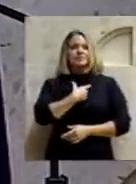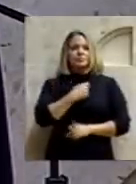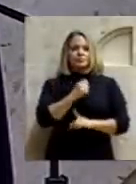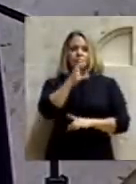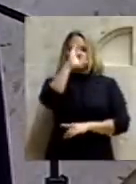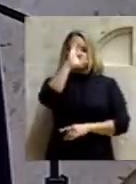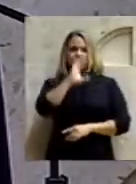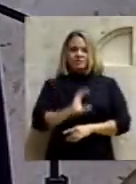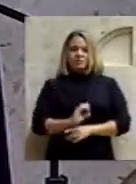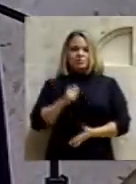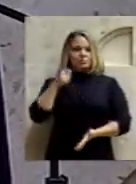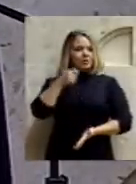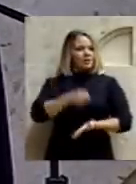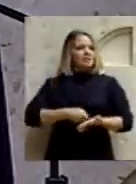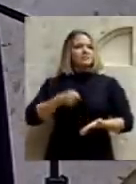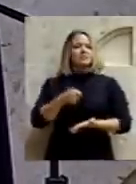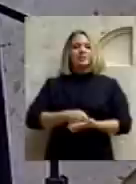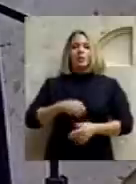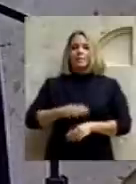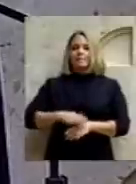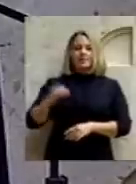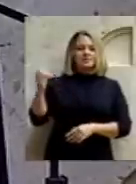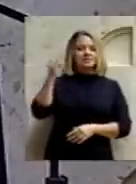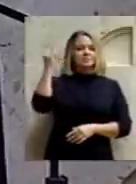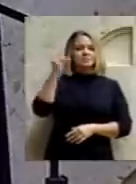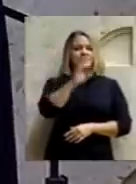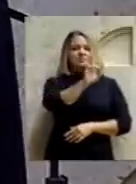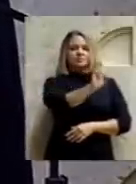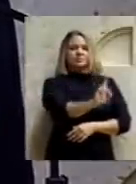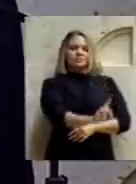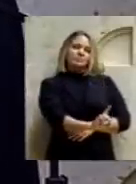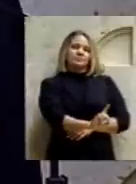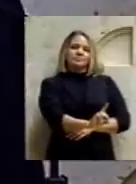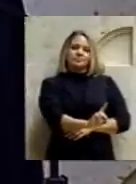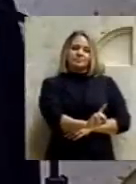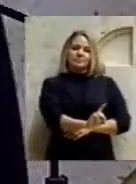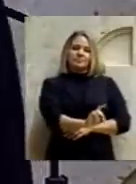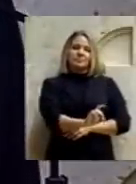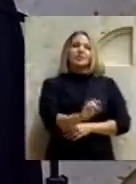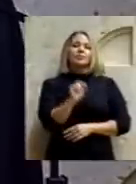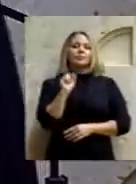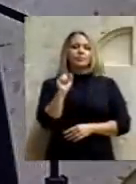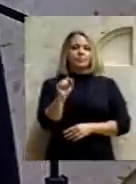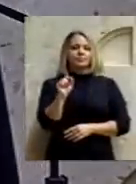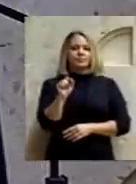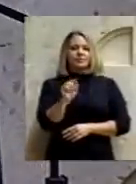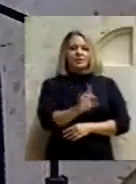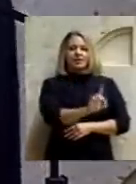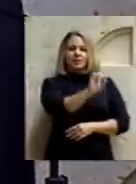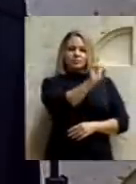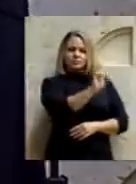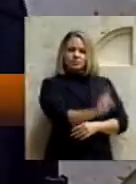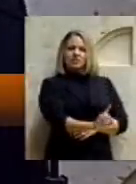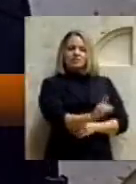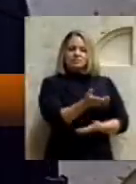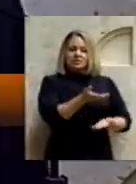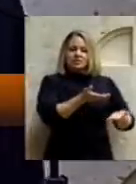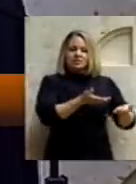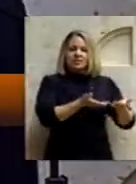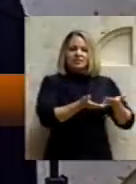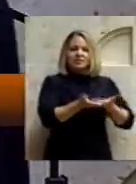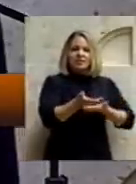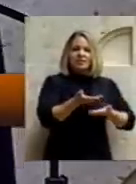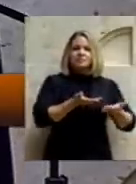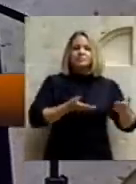a reivindicar o mais sagrado dentre os seus direitos, qual seja o direito de ser tratado de